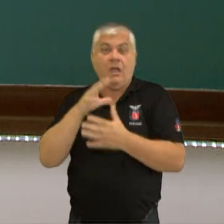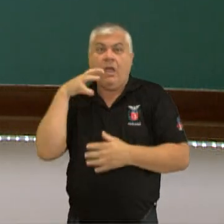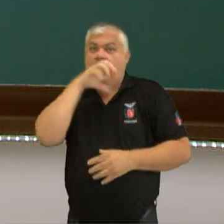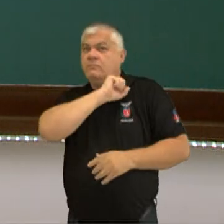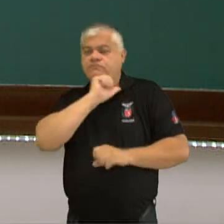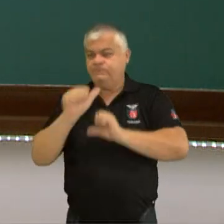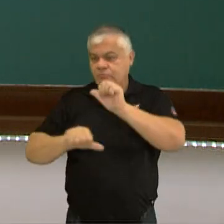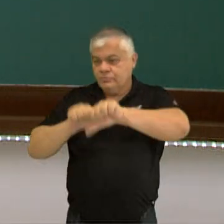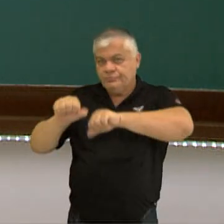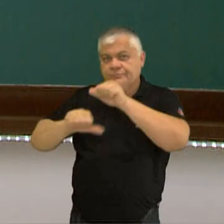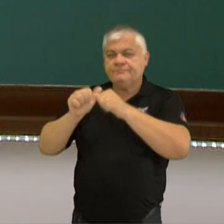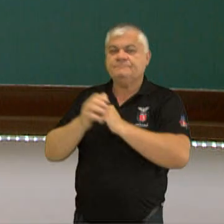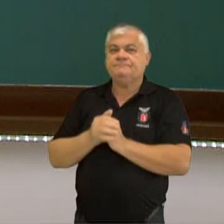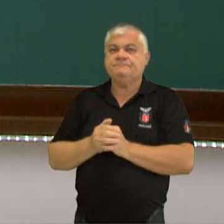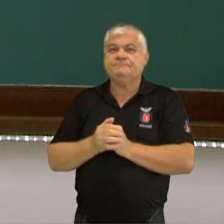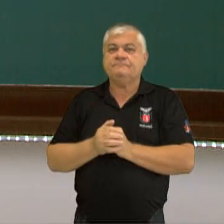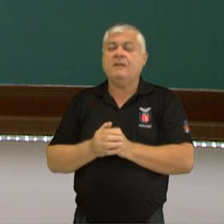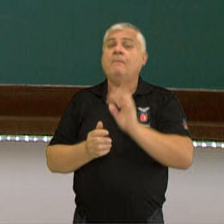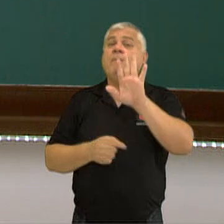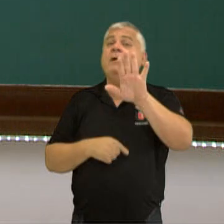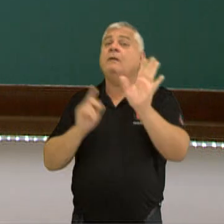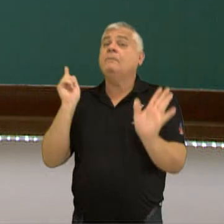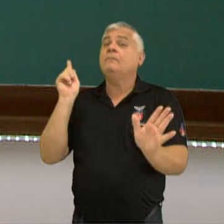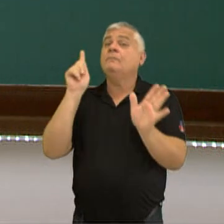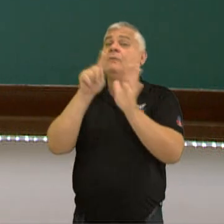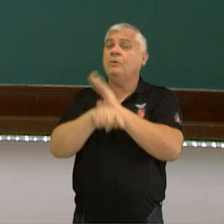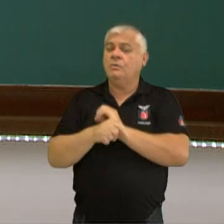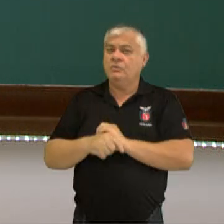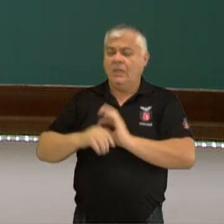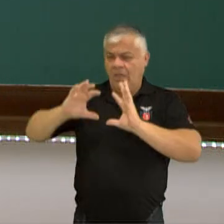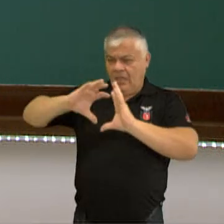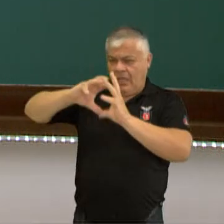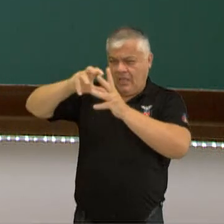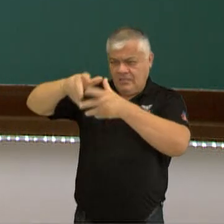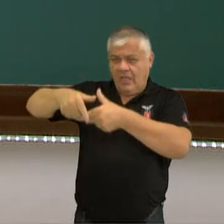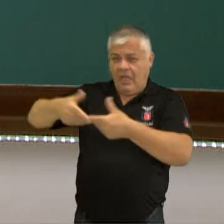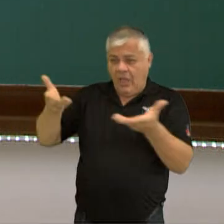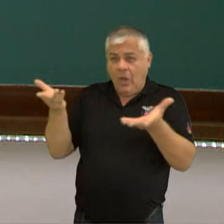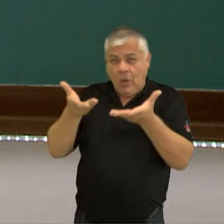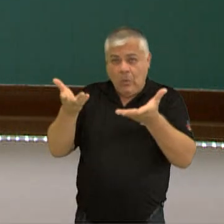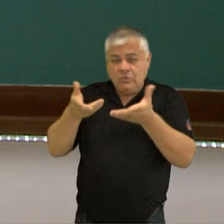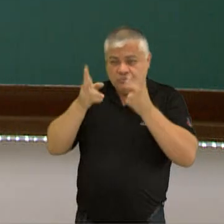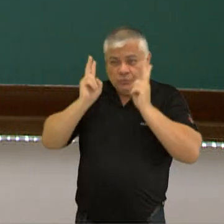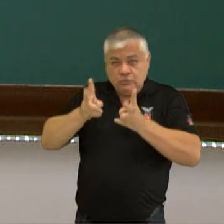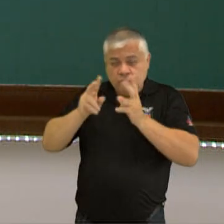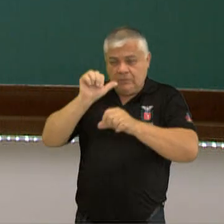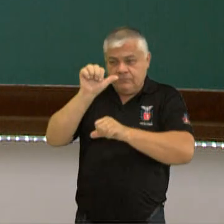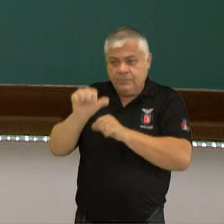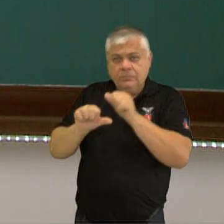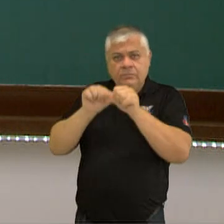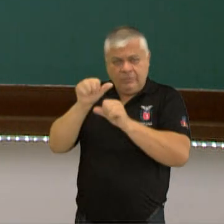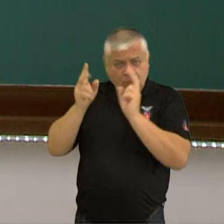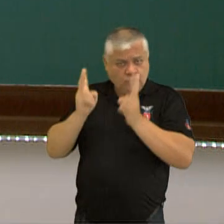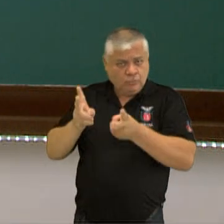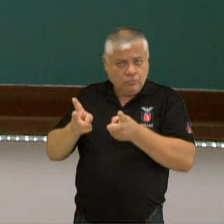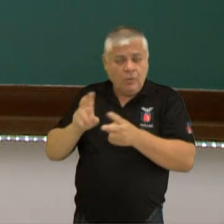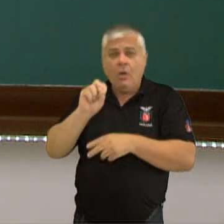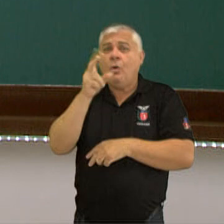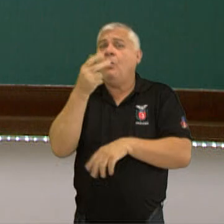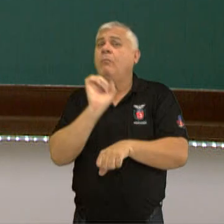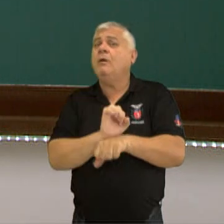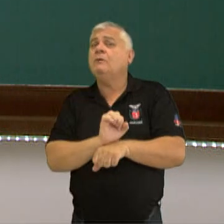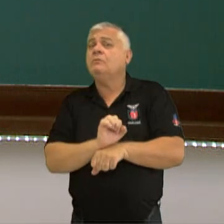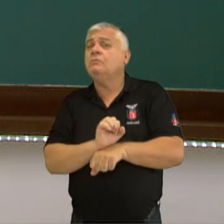O nosso planeta, então eu estou perguntando aqui, ele continua se modificando ou ele está estável? O que